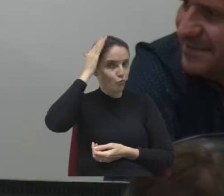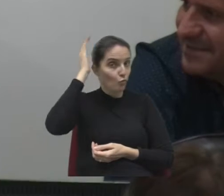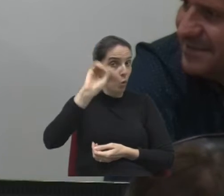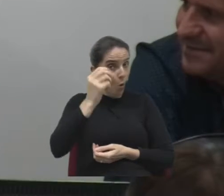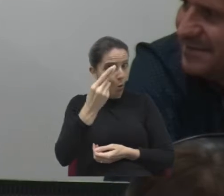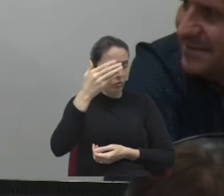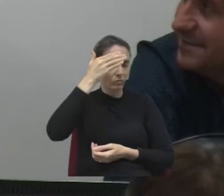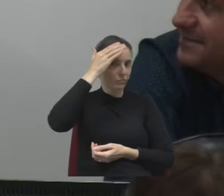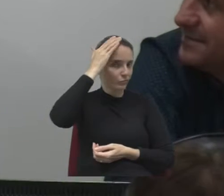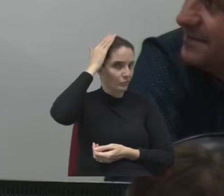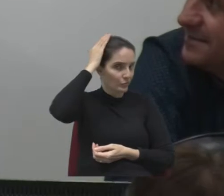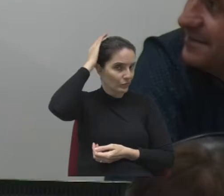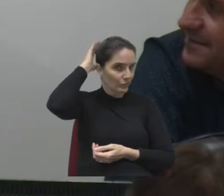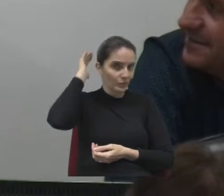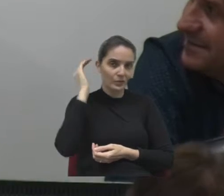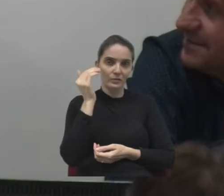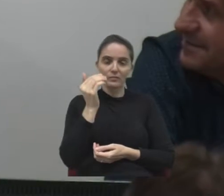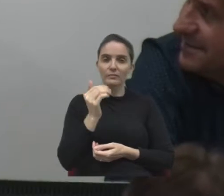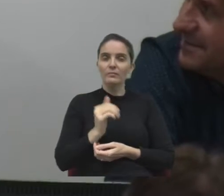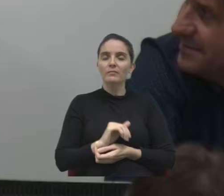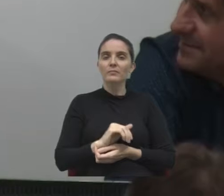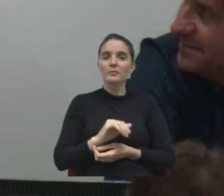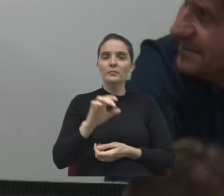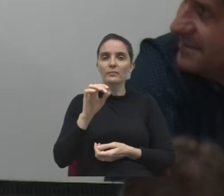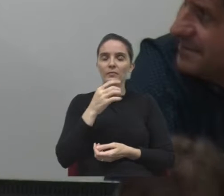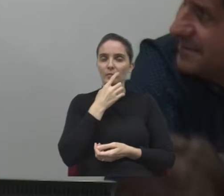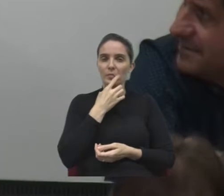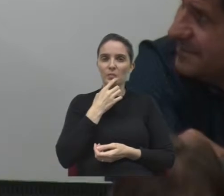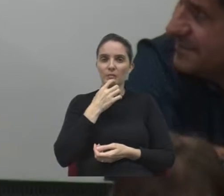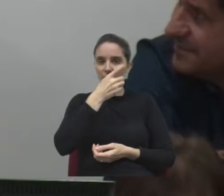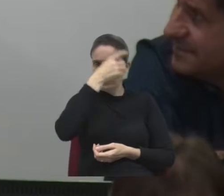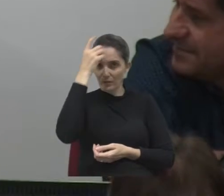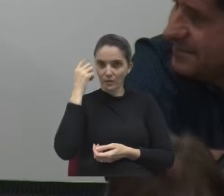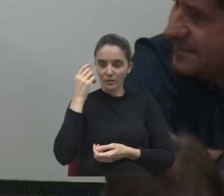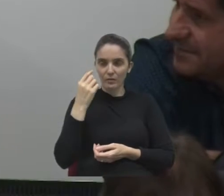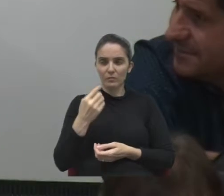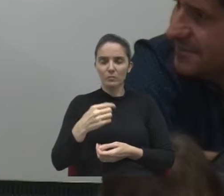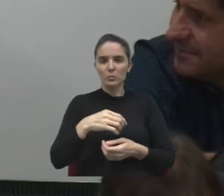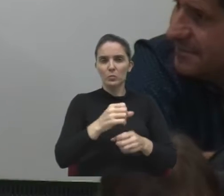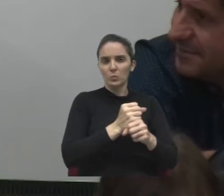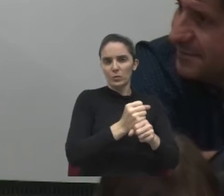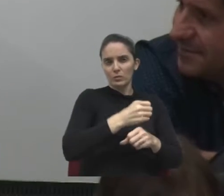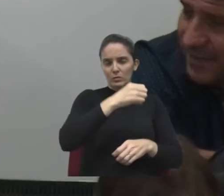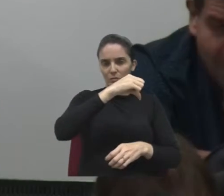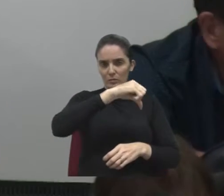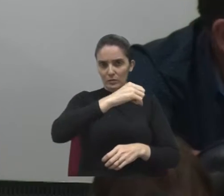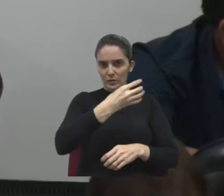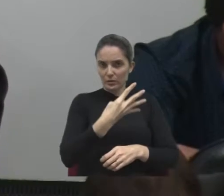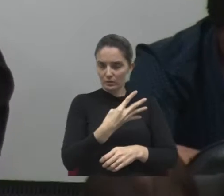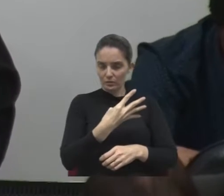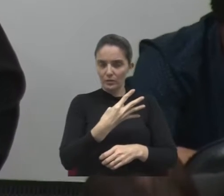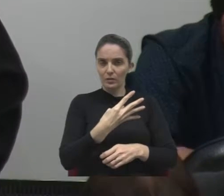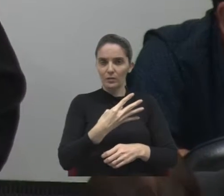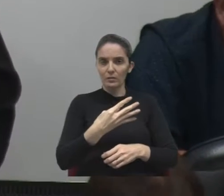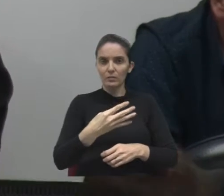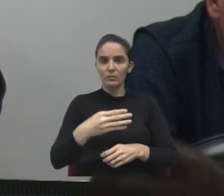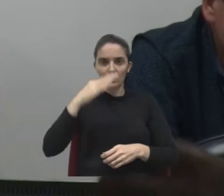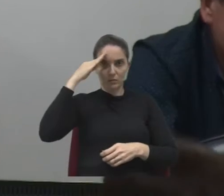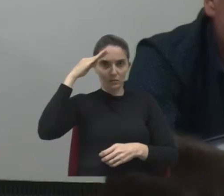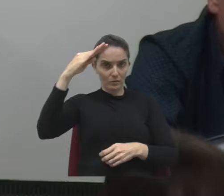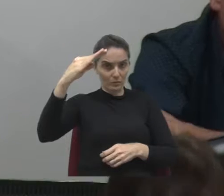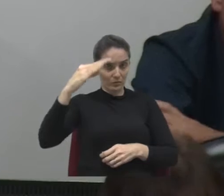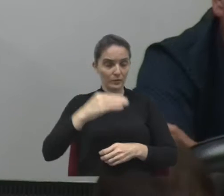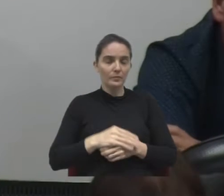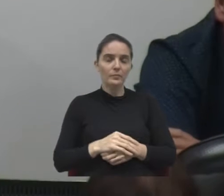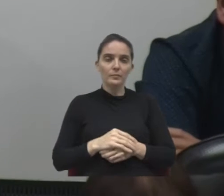meu caso, eu fiz o tiro de guerra em 94, e por alguns anos